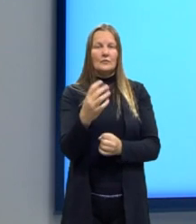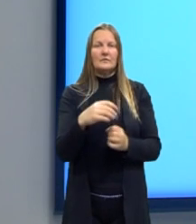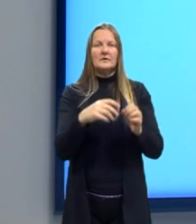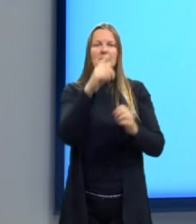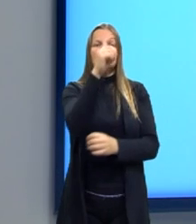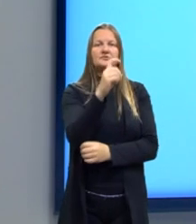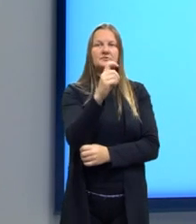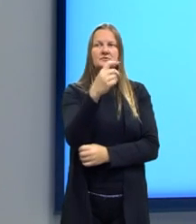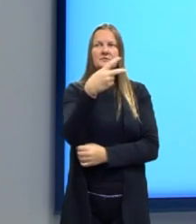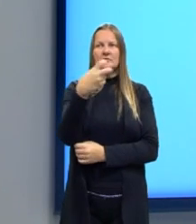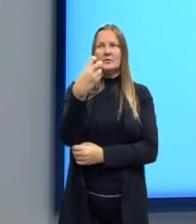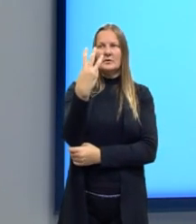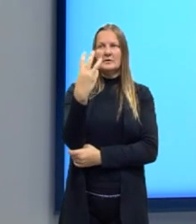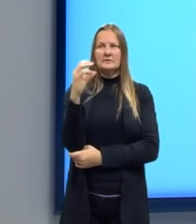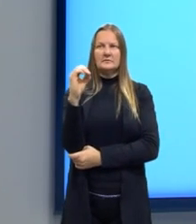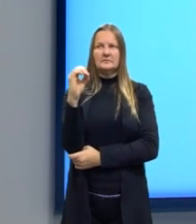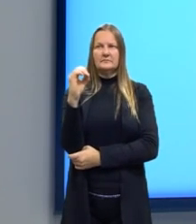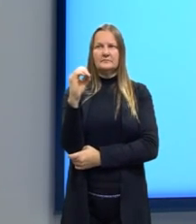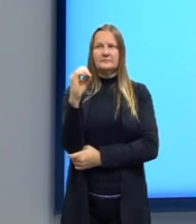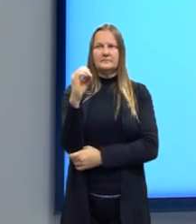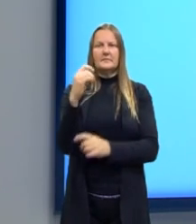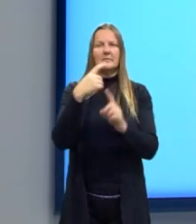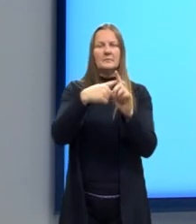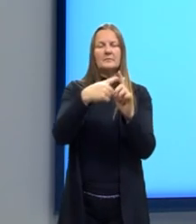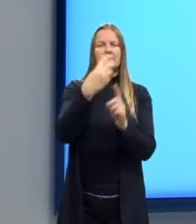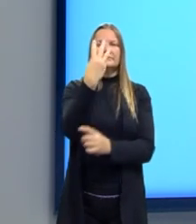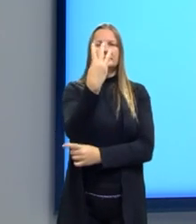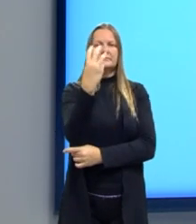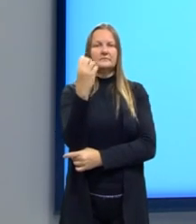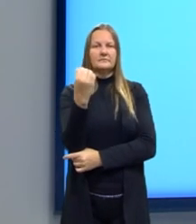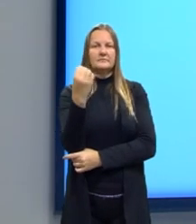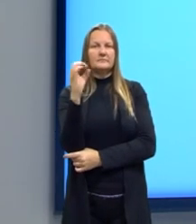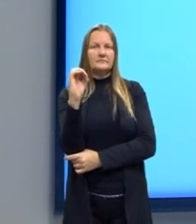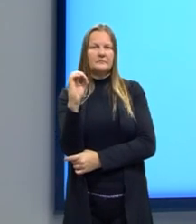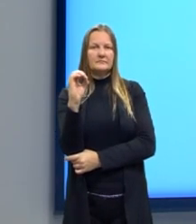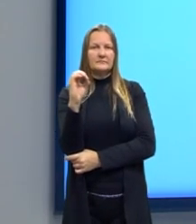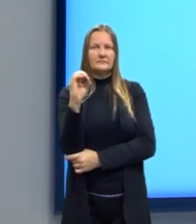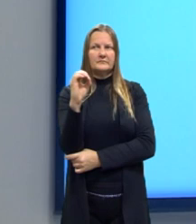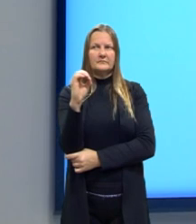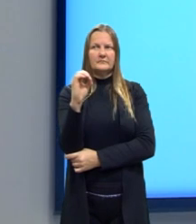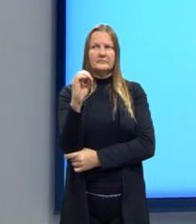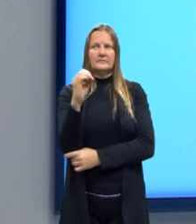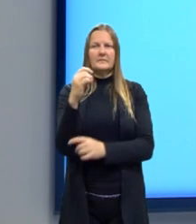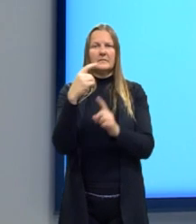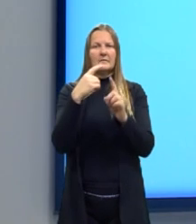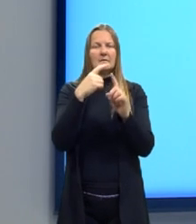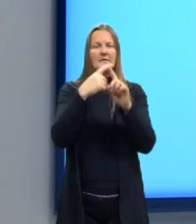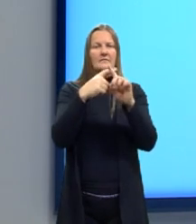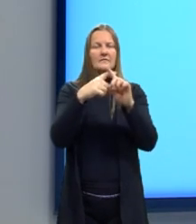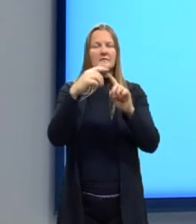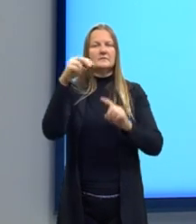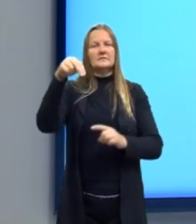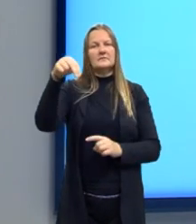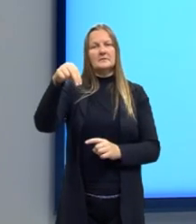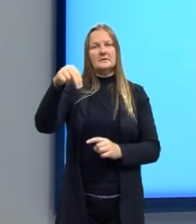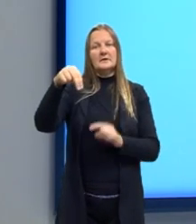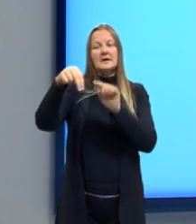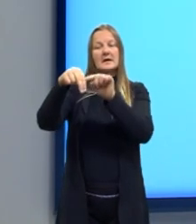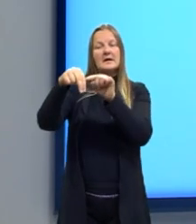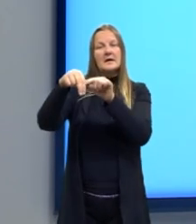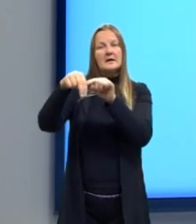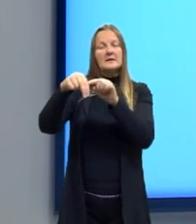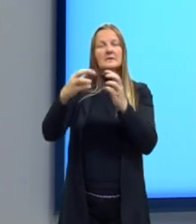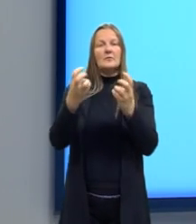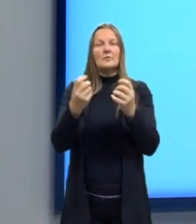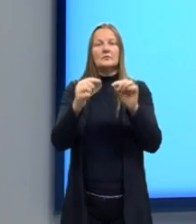mas ainda o x = 30 + 360 graus X N porque aí eu